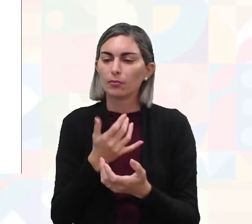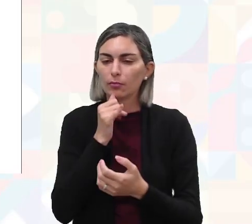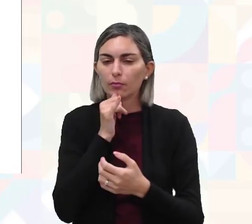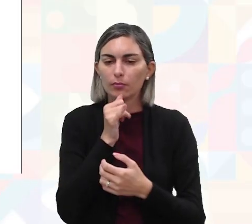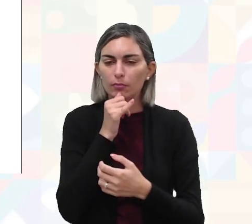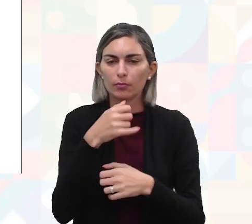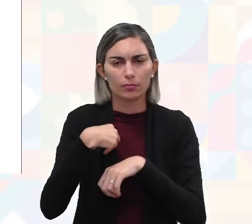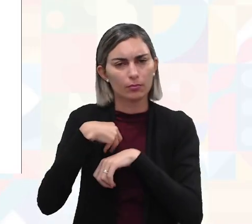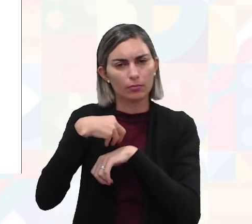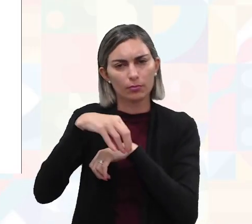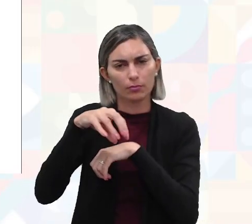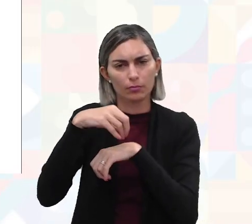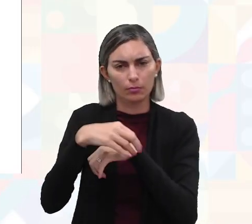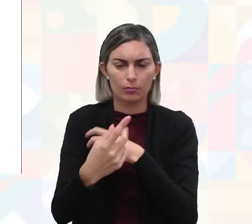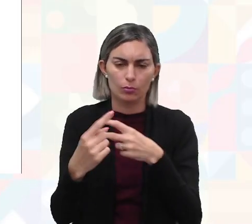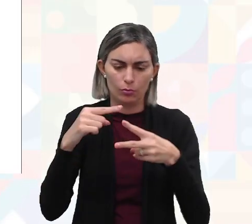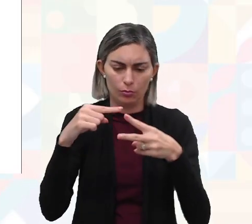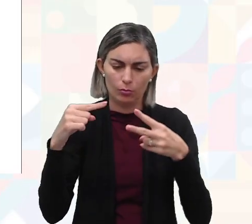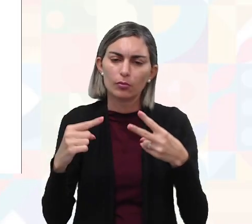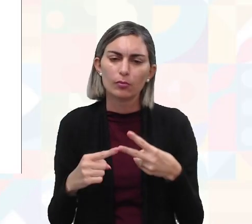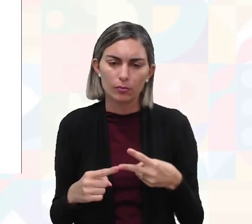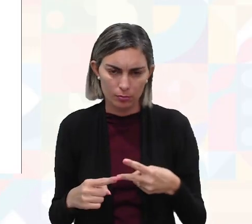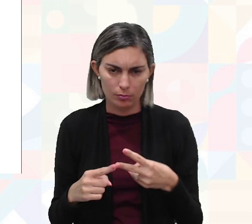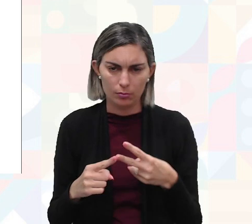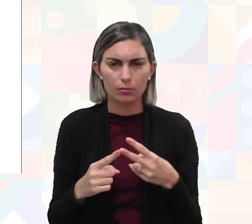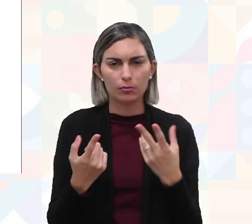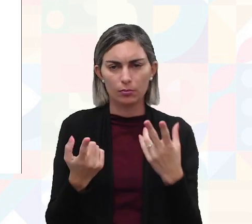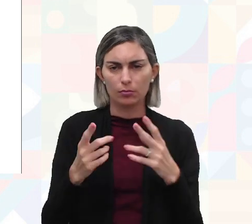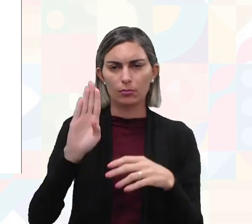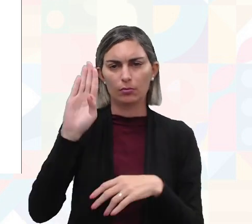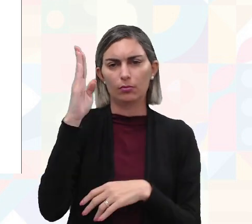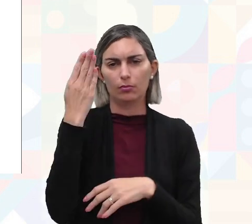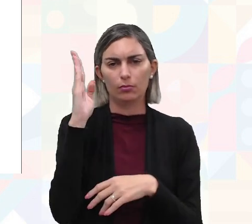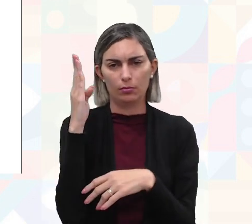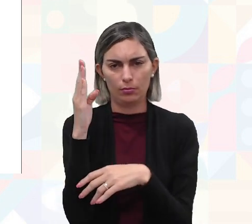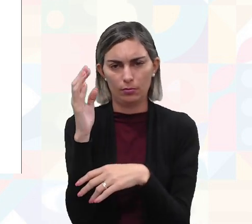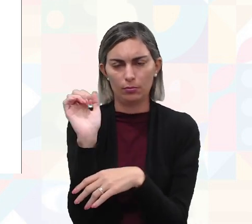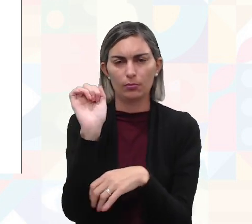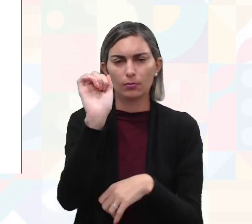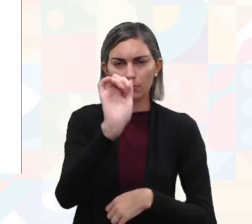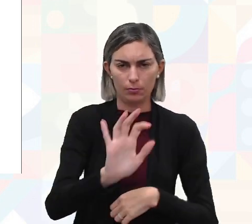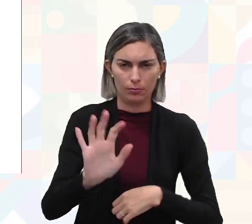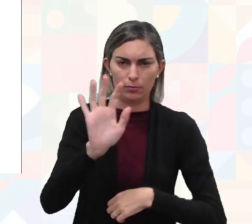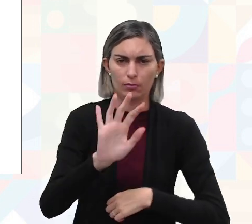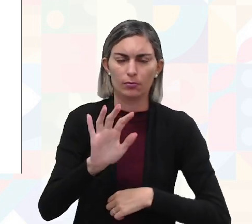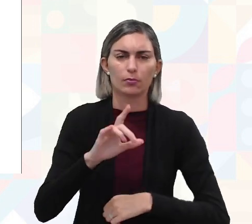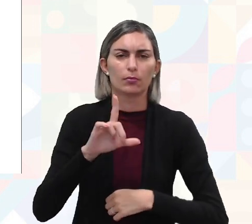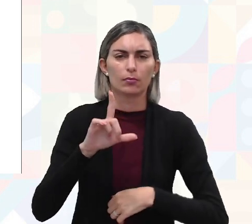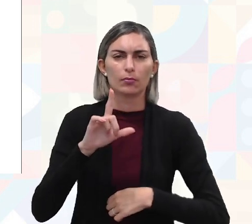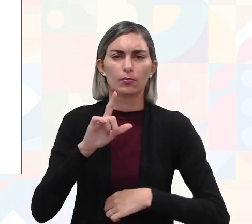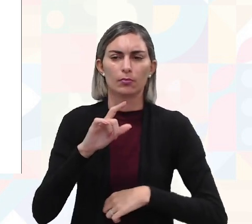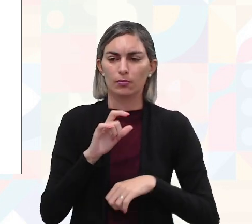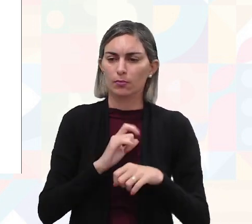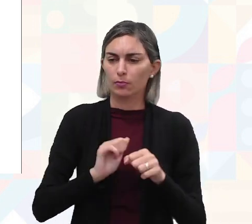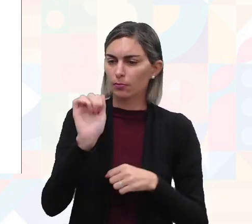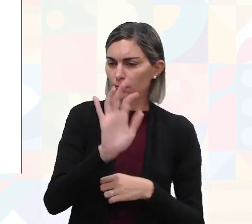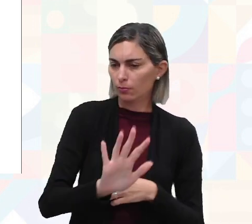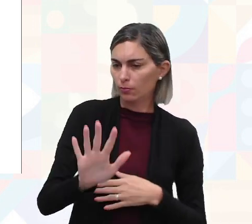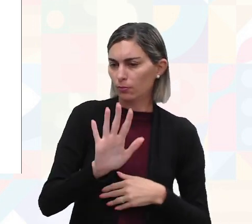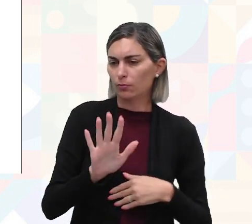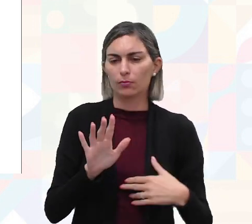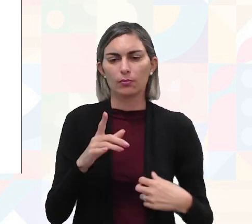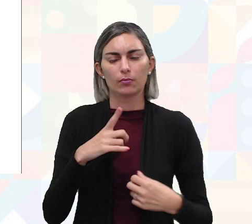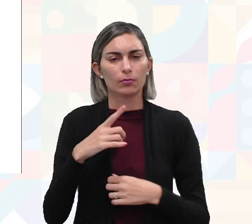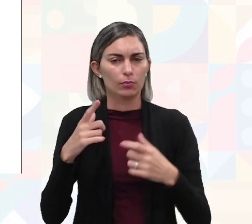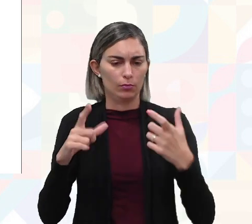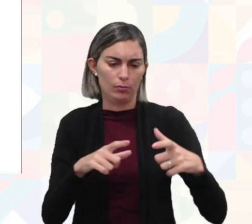que a gente trouxe, são duas situações, né? Um banheiro e a imagem de um lavabo. Então, para alongar o